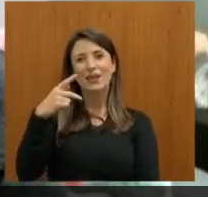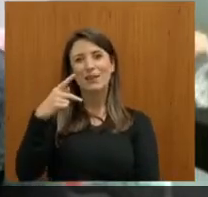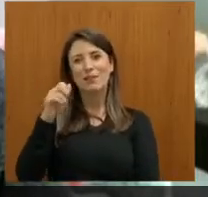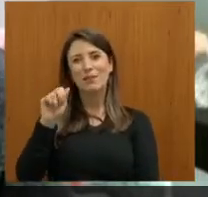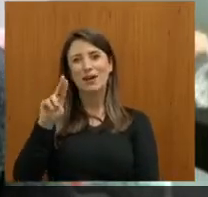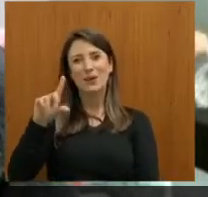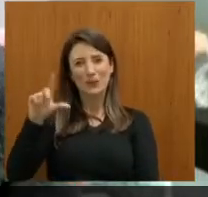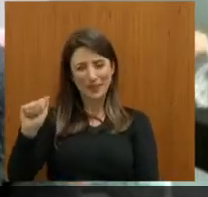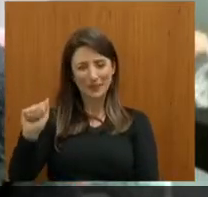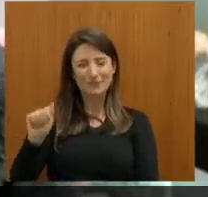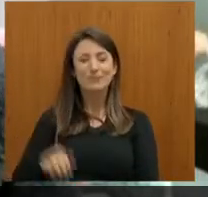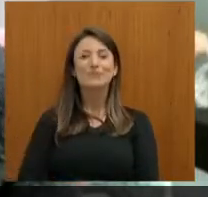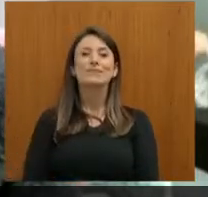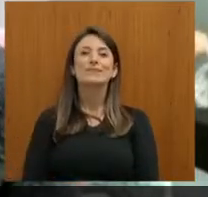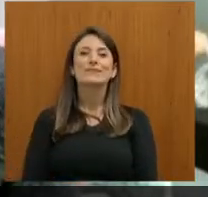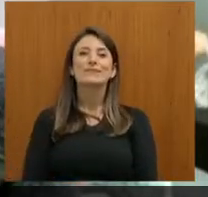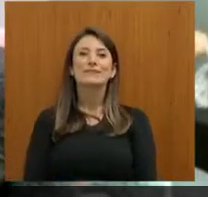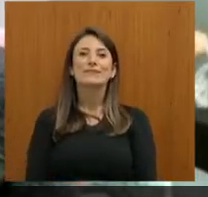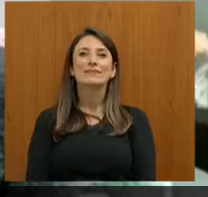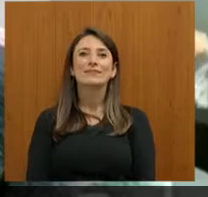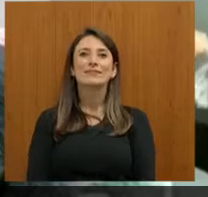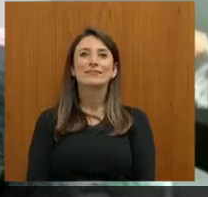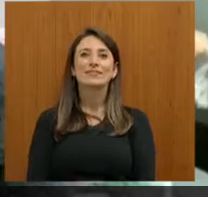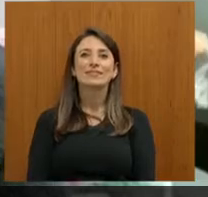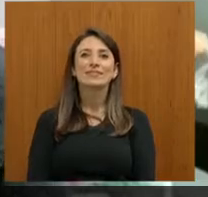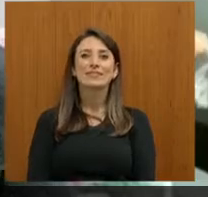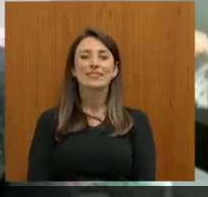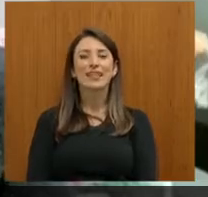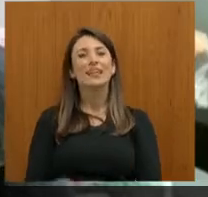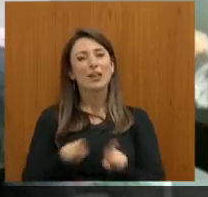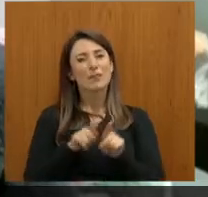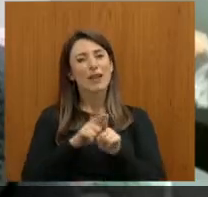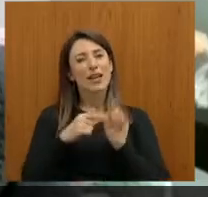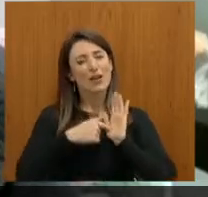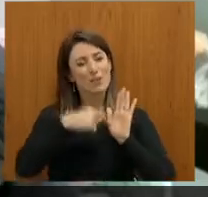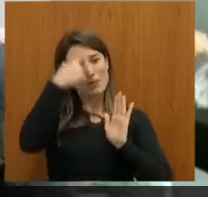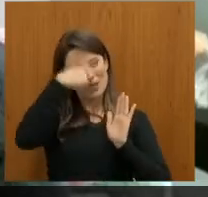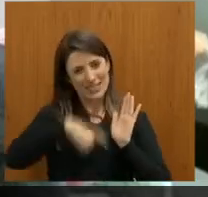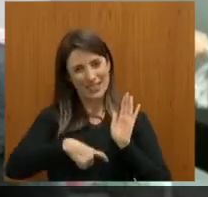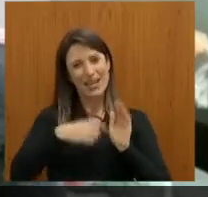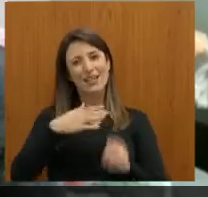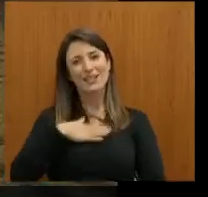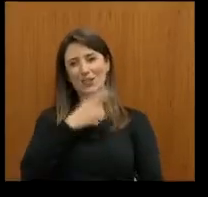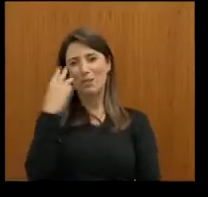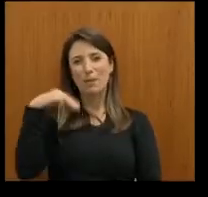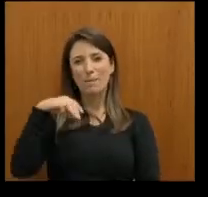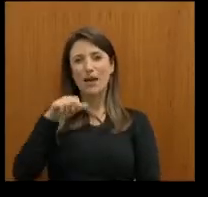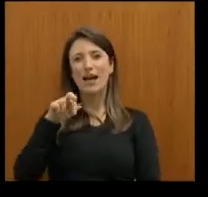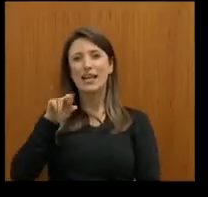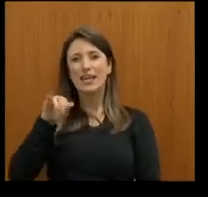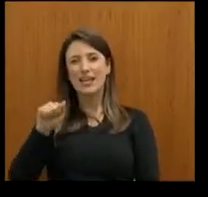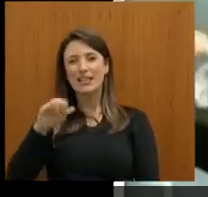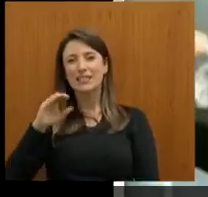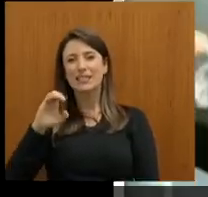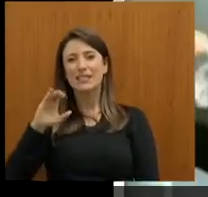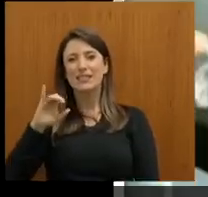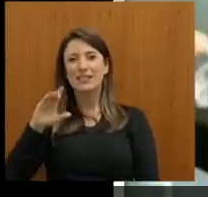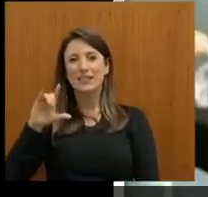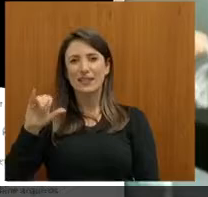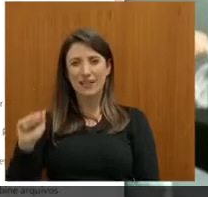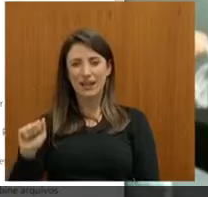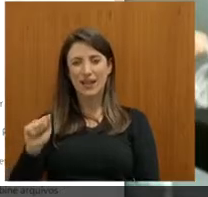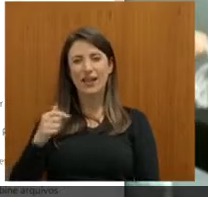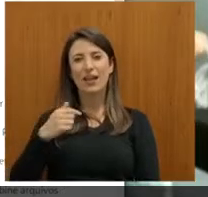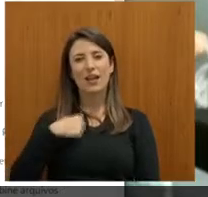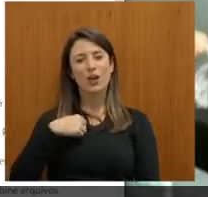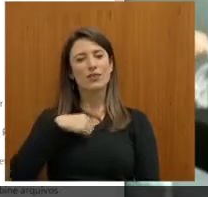e também me apresentar aí eu sou a Maria Cecília como a deputada já falou eu